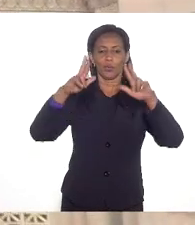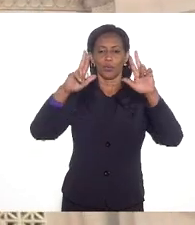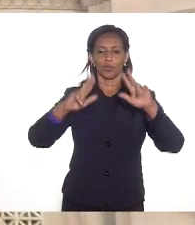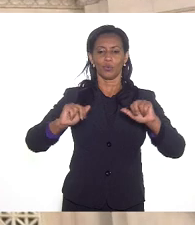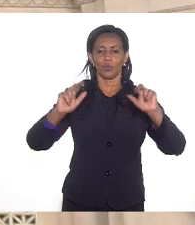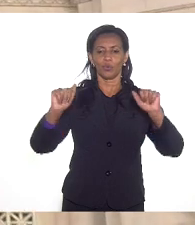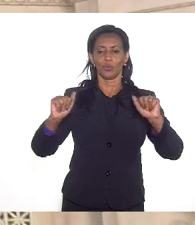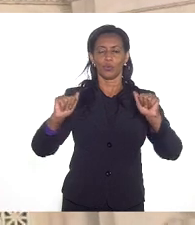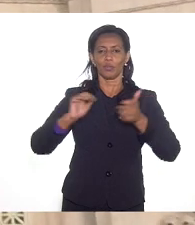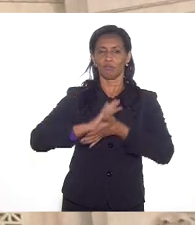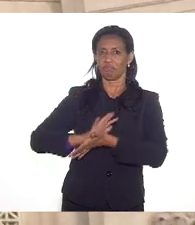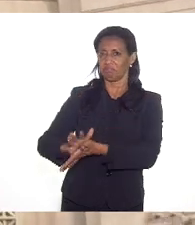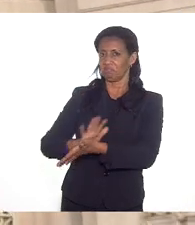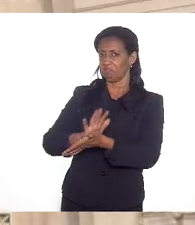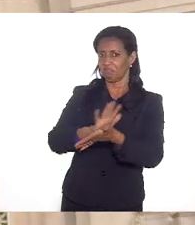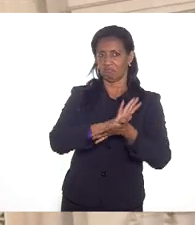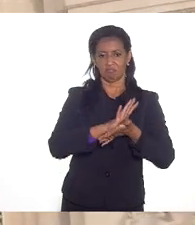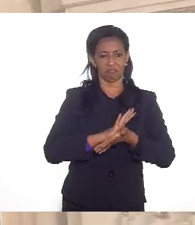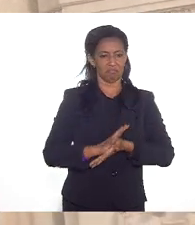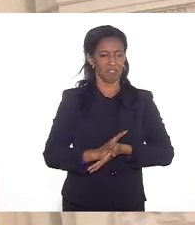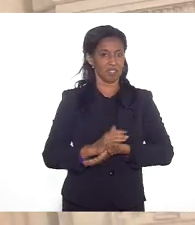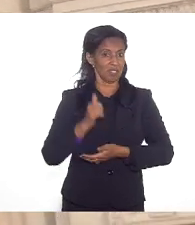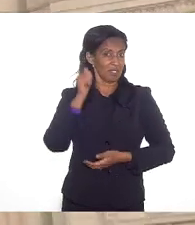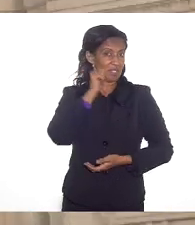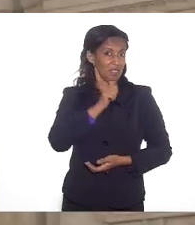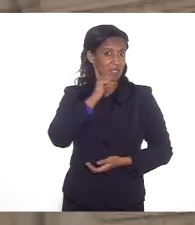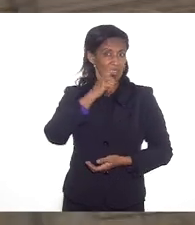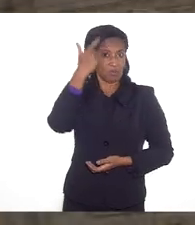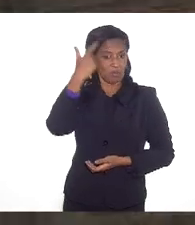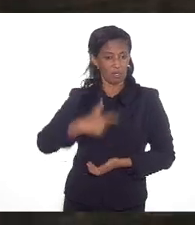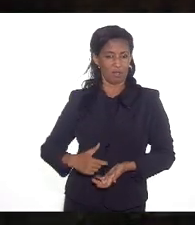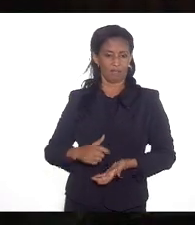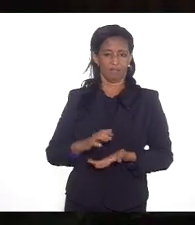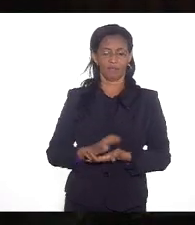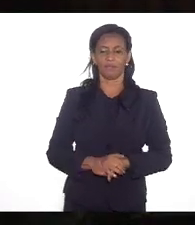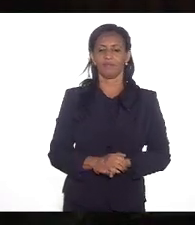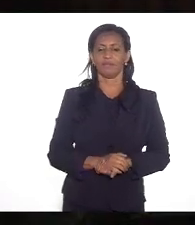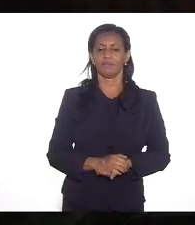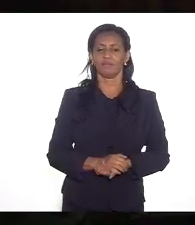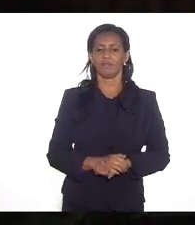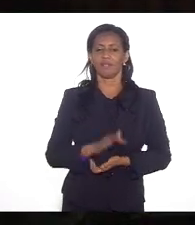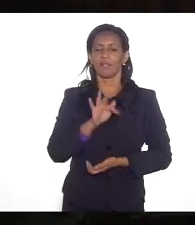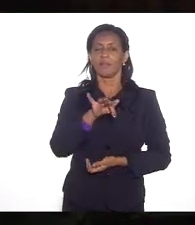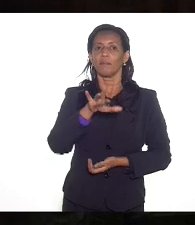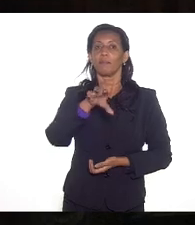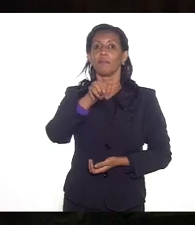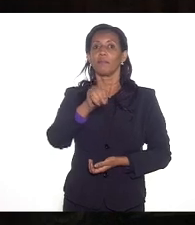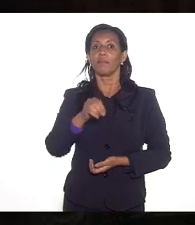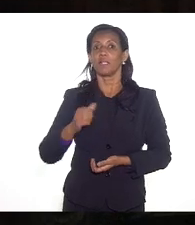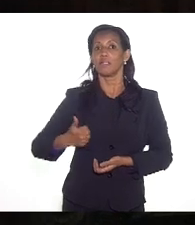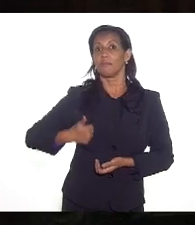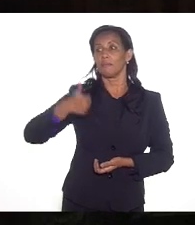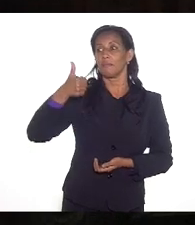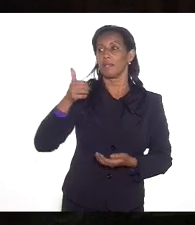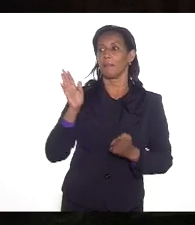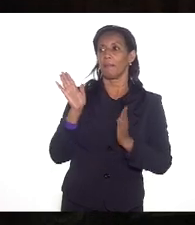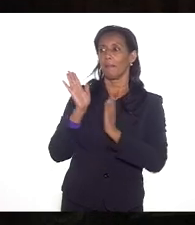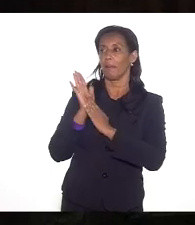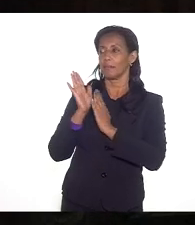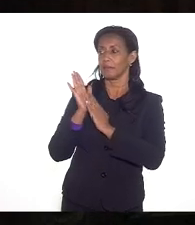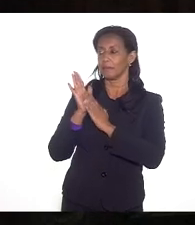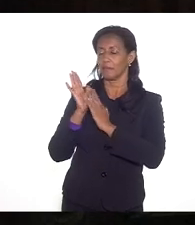sofri nenhum tipo de preconceito pelo fato de ser mulher E pelo fato de ser meu primeiro mandato